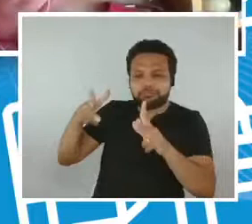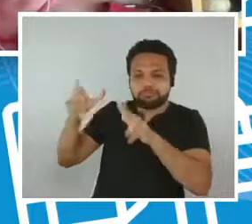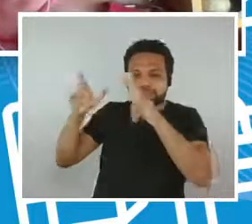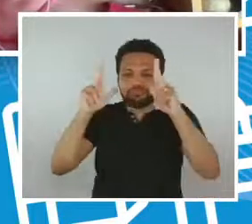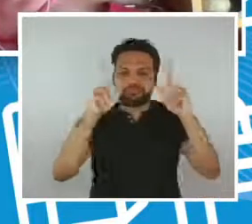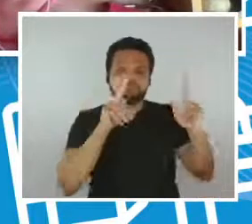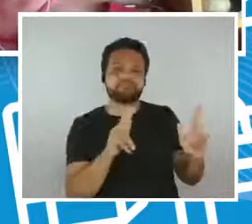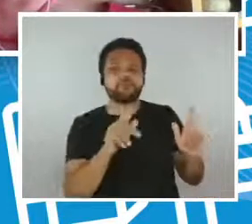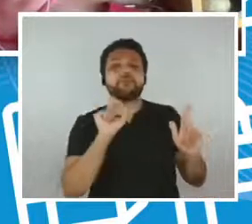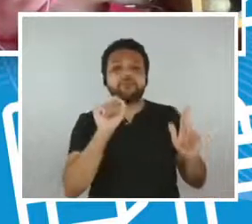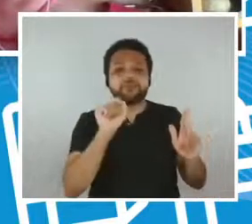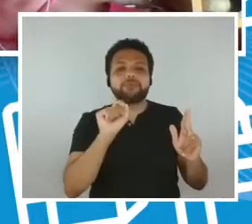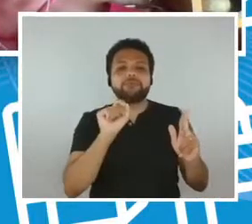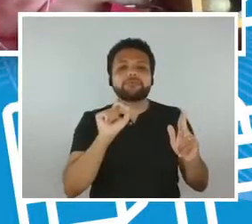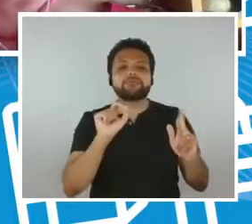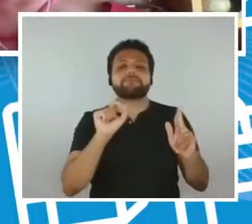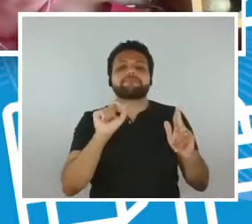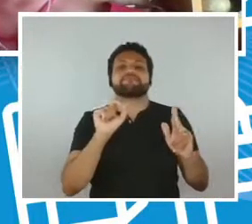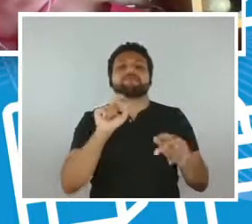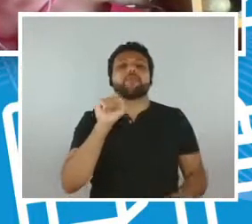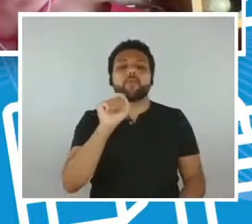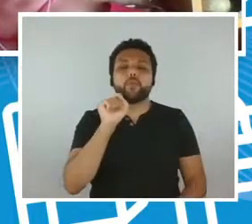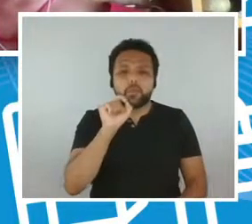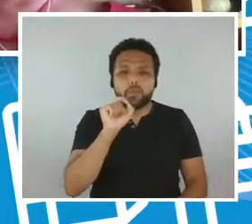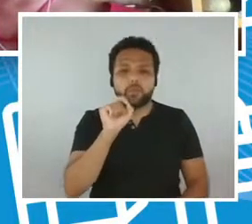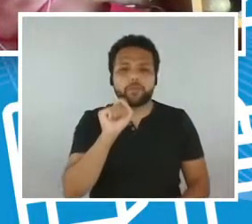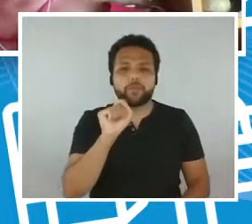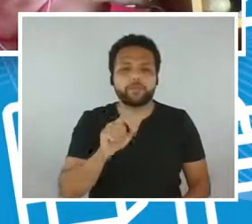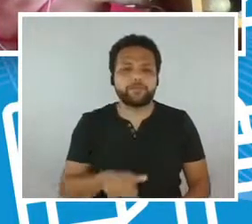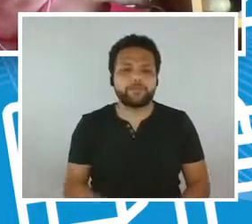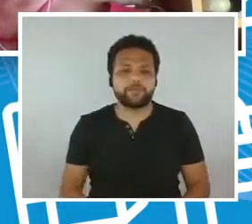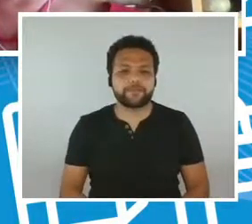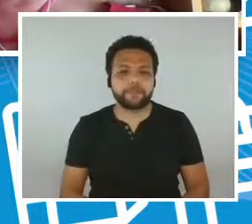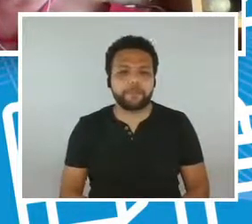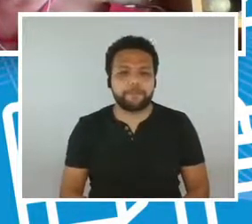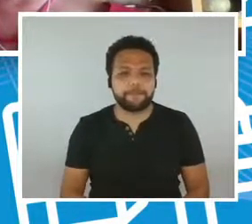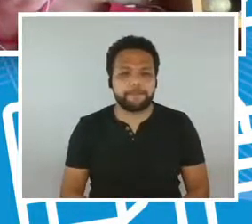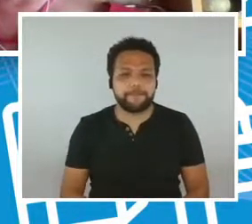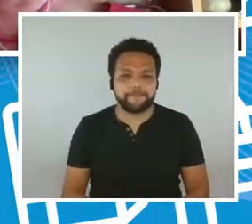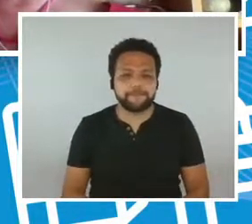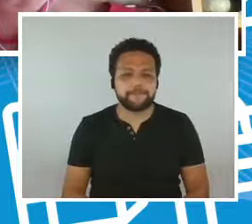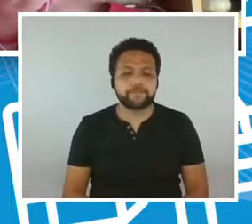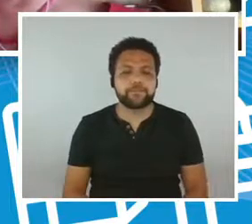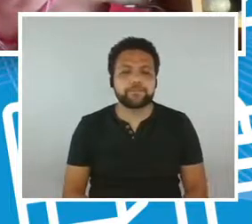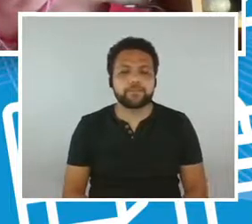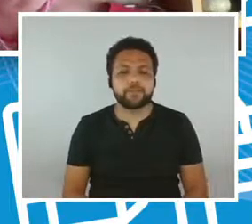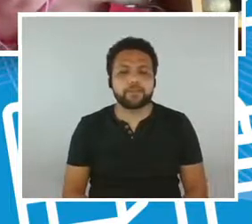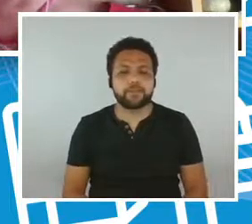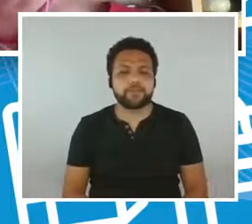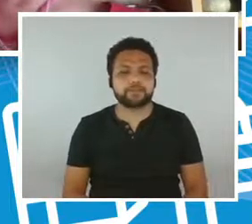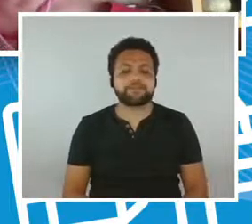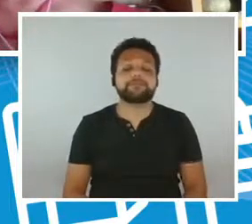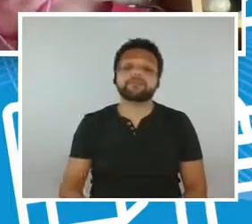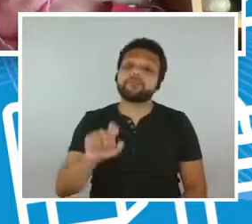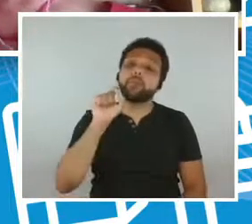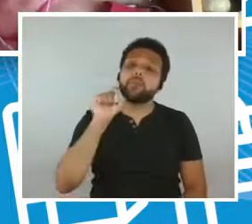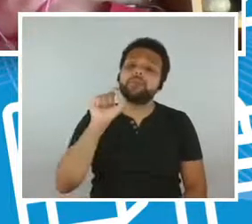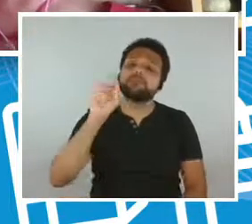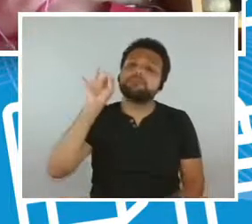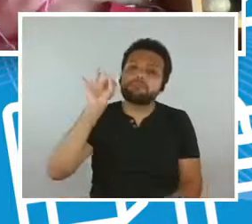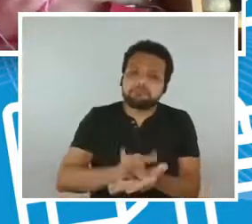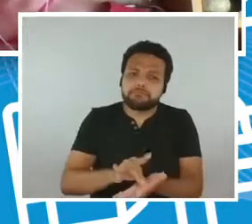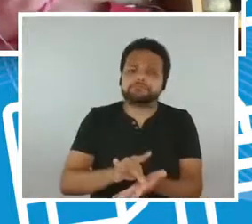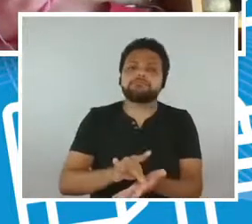conjugação aí, que é do que realmente, né? O que eu estou destacando como uma